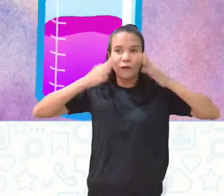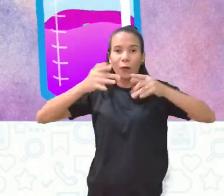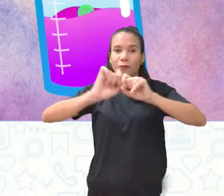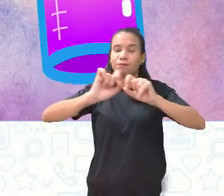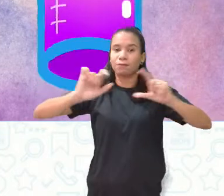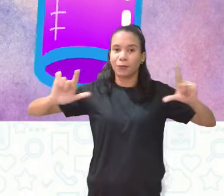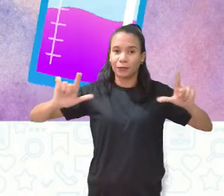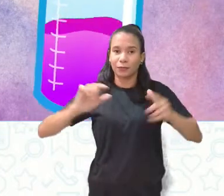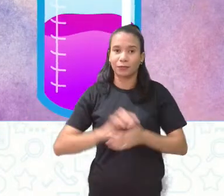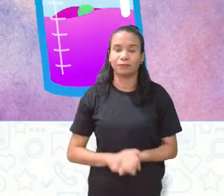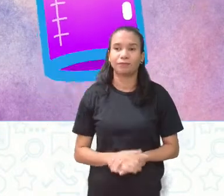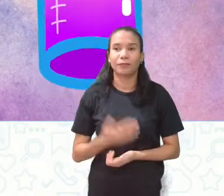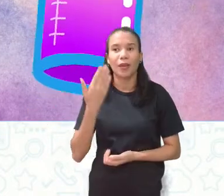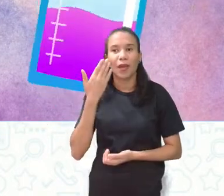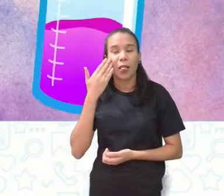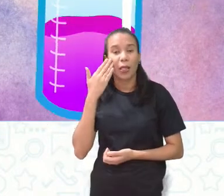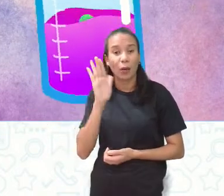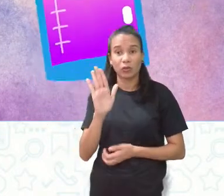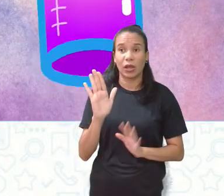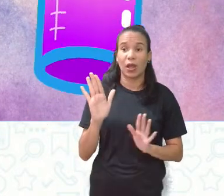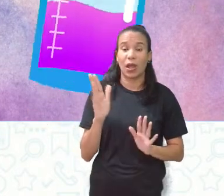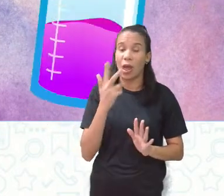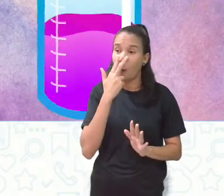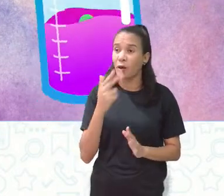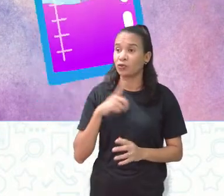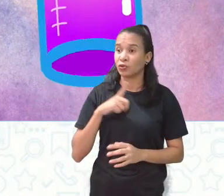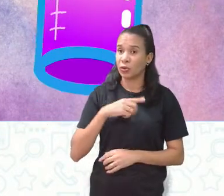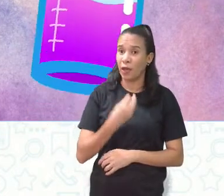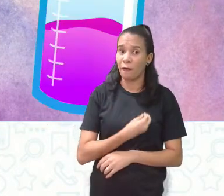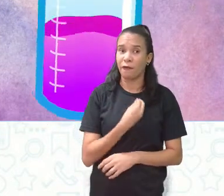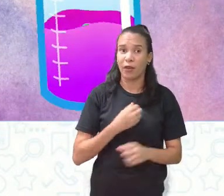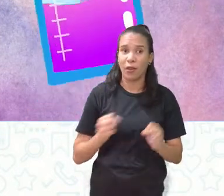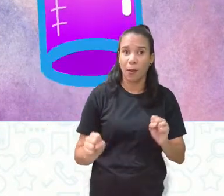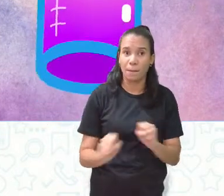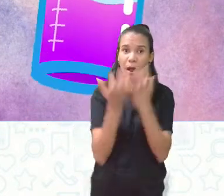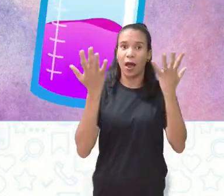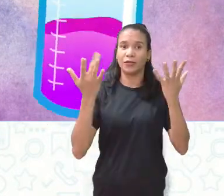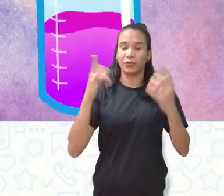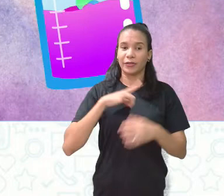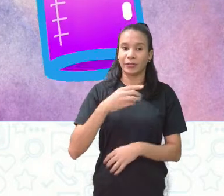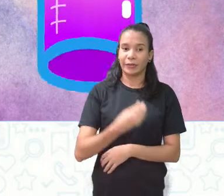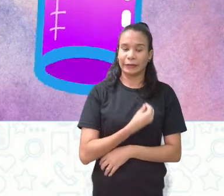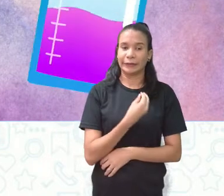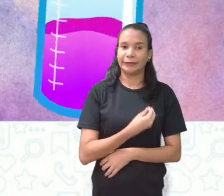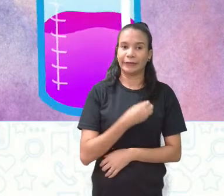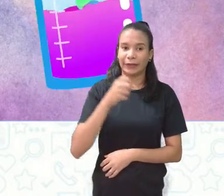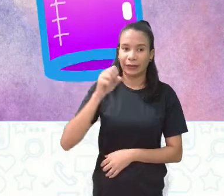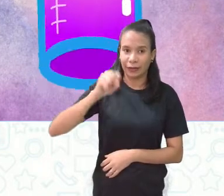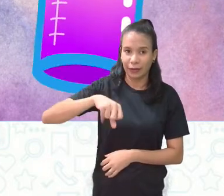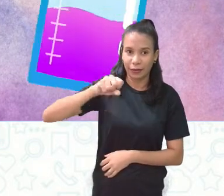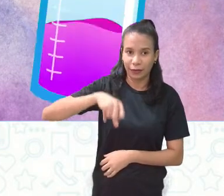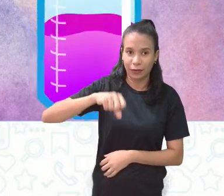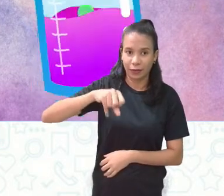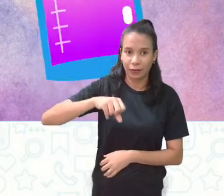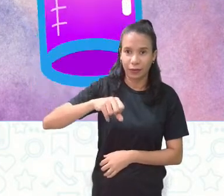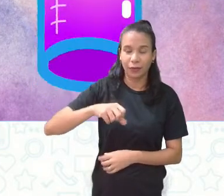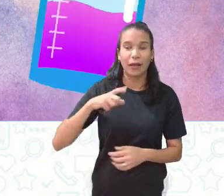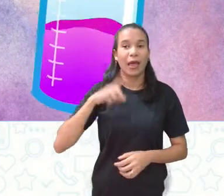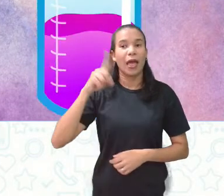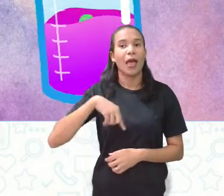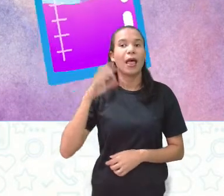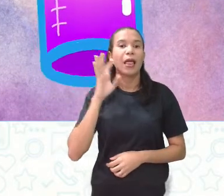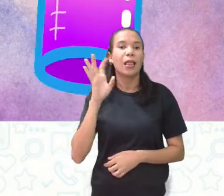tela. Eu não sei não, viu? Acho que vai acontecer uma coisa mágica por aqui. Eu acho que vai ser bem